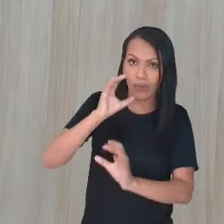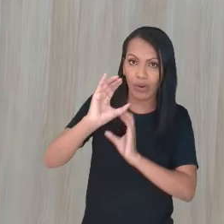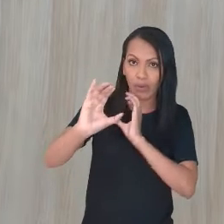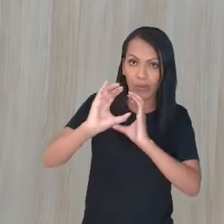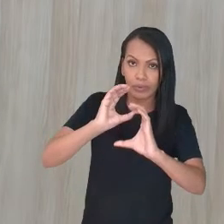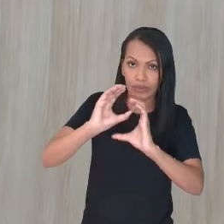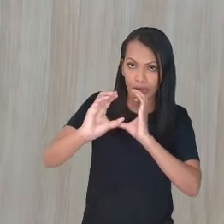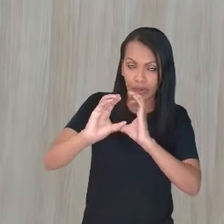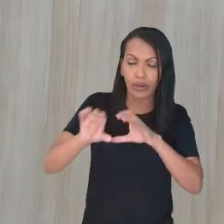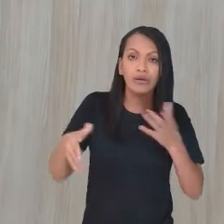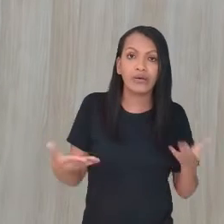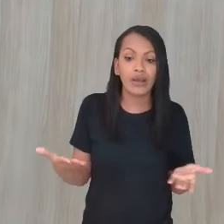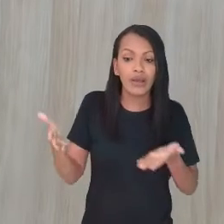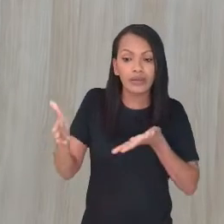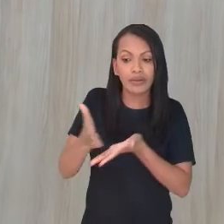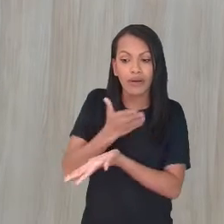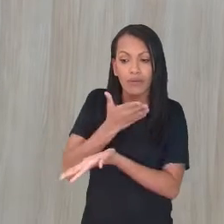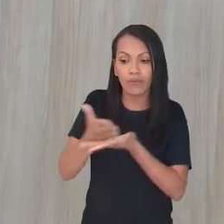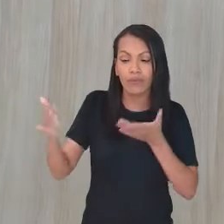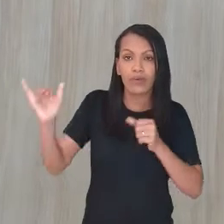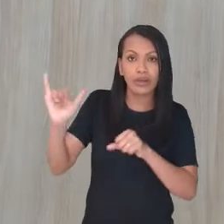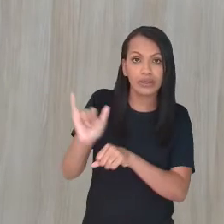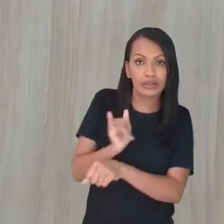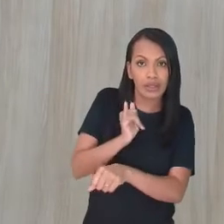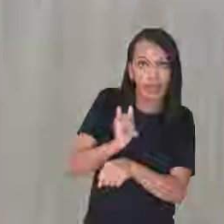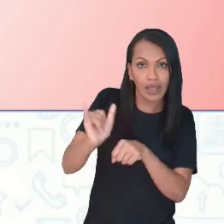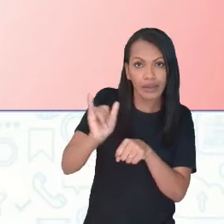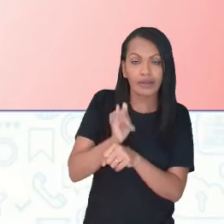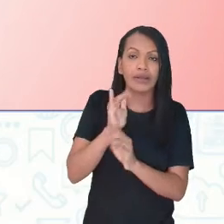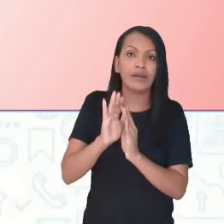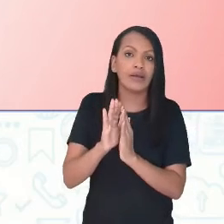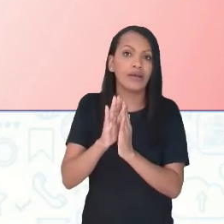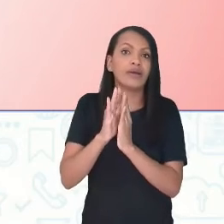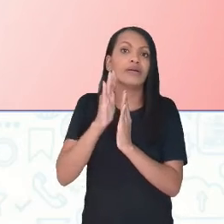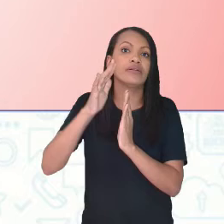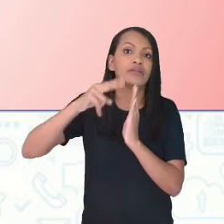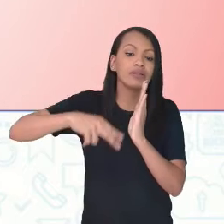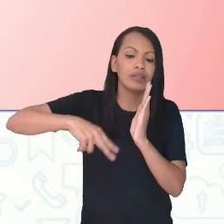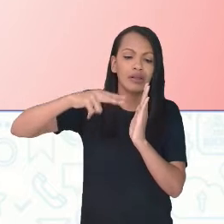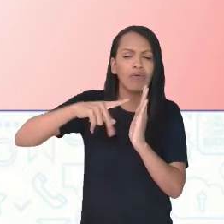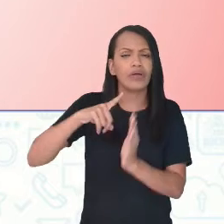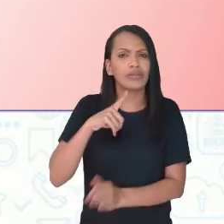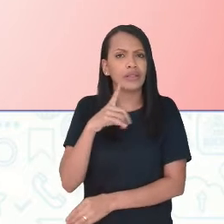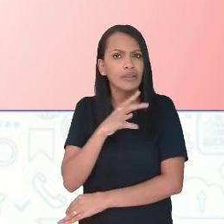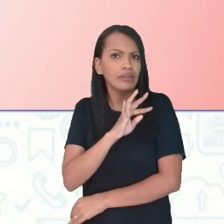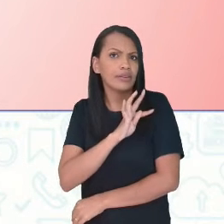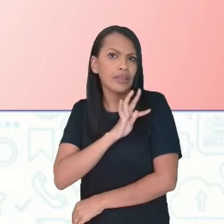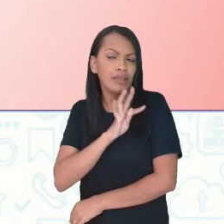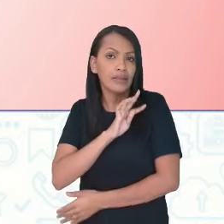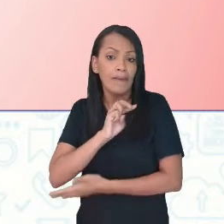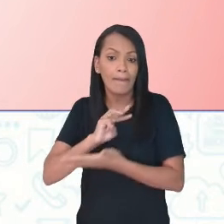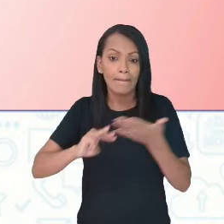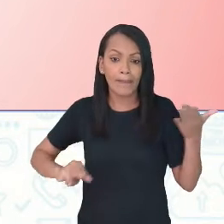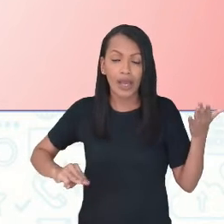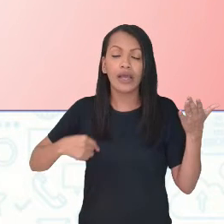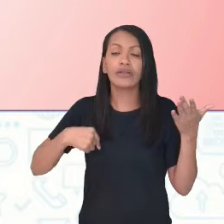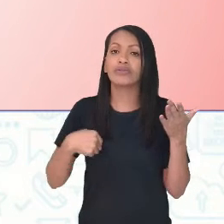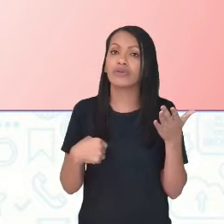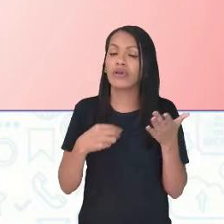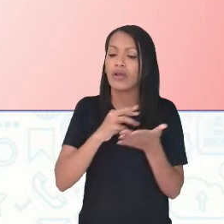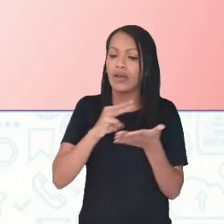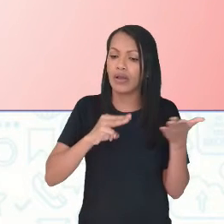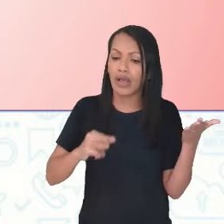comunicativa. E algumas estratégias de leitura reúnem as técnicas, não é? E métodos que facilitam a leitura, que